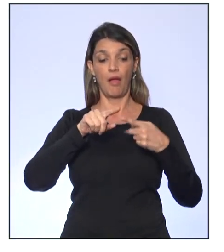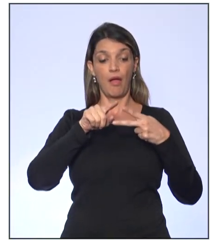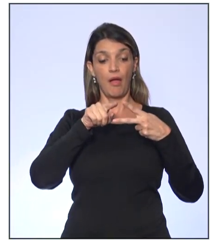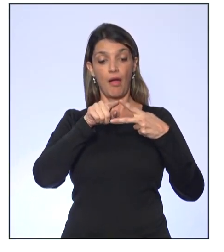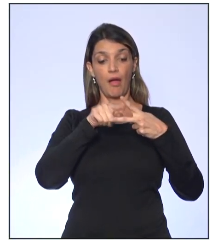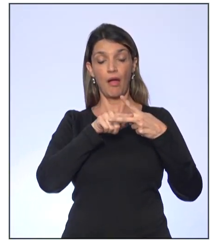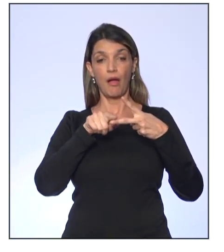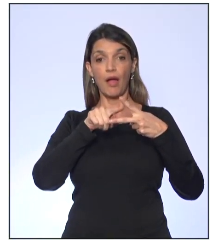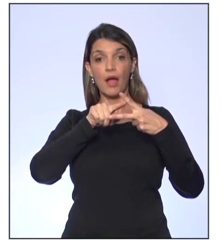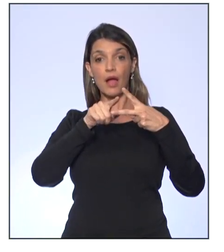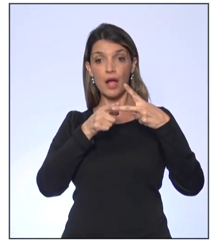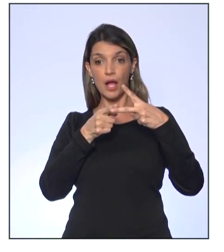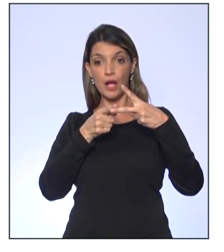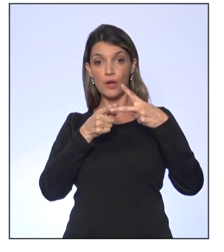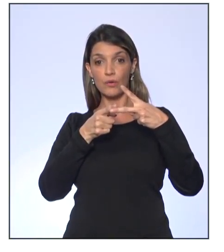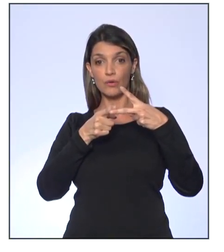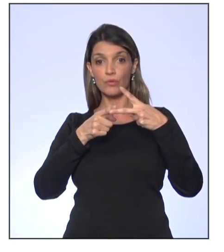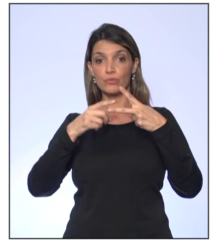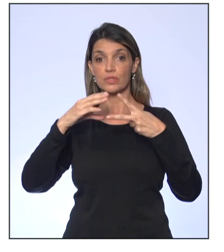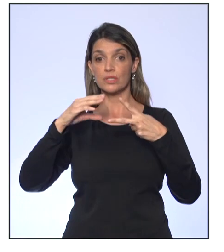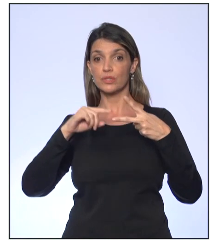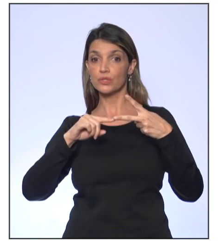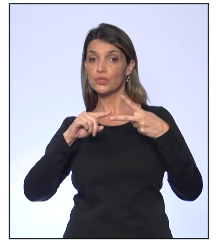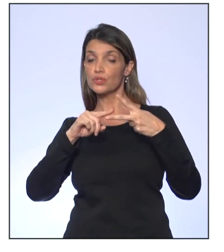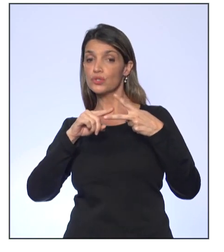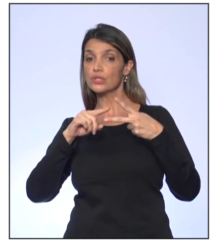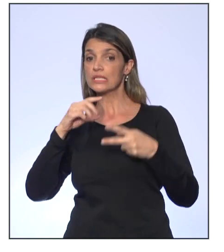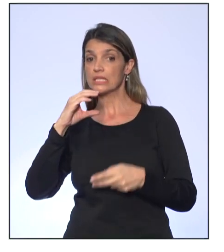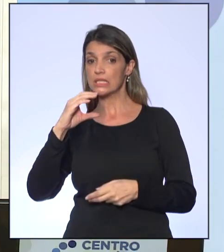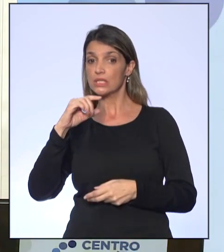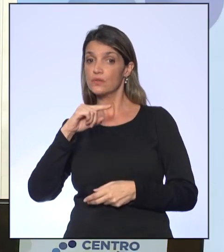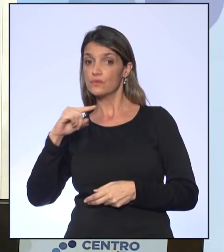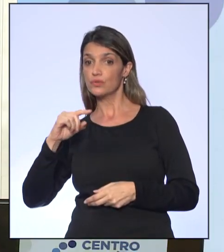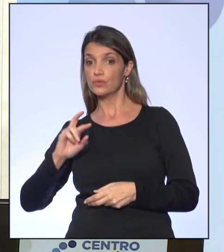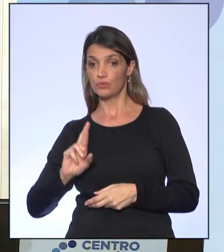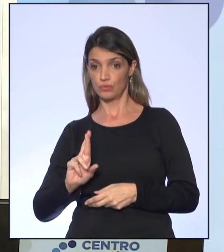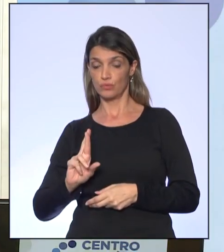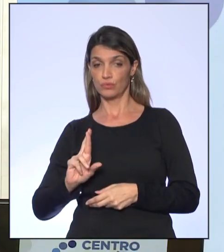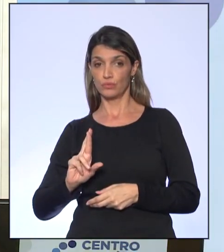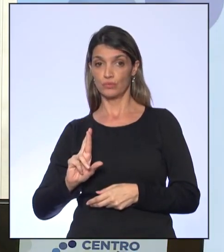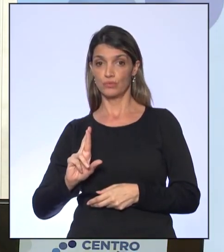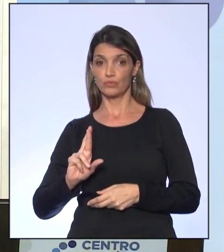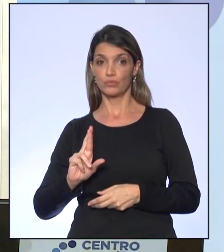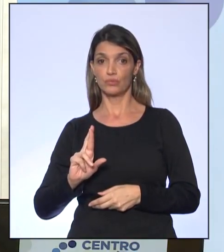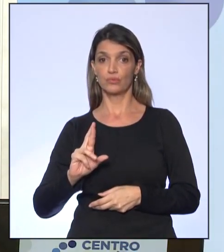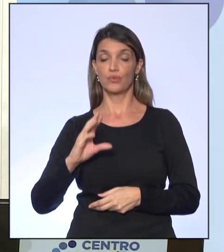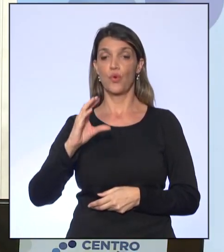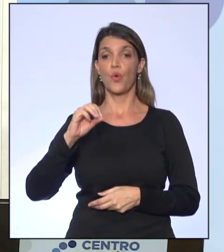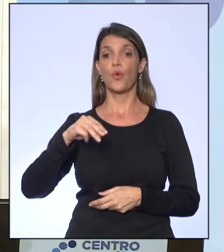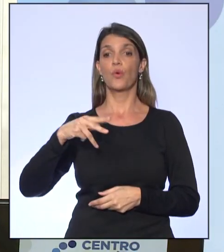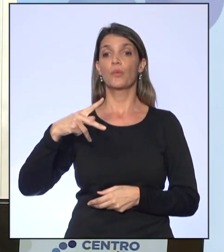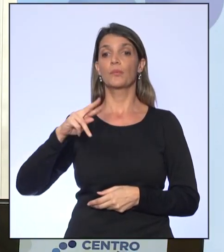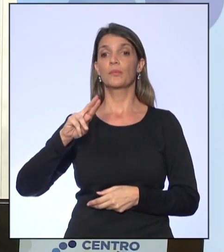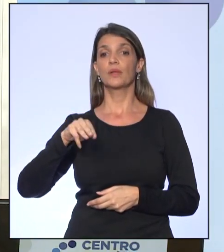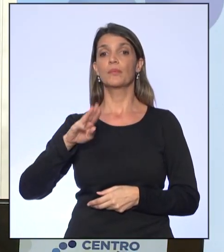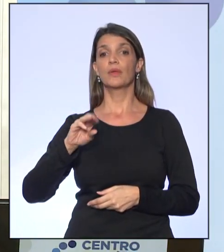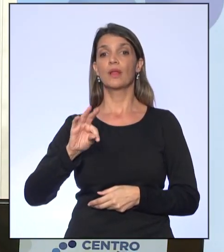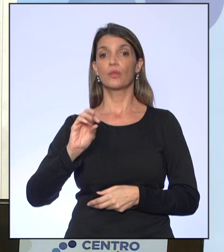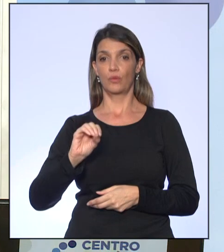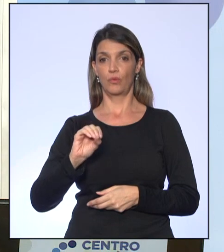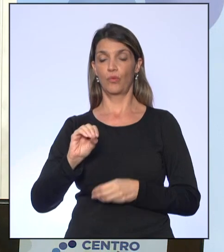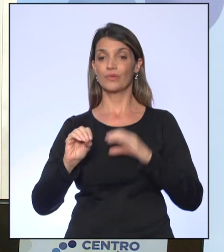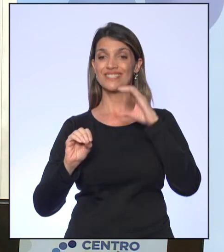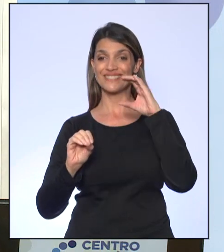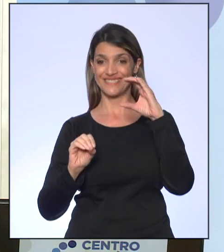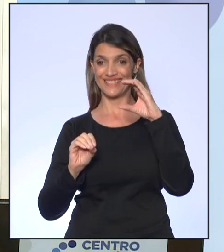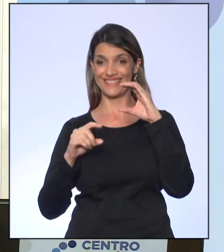é o meu comprimento de circunferência dividido pelo meu raio. O meu comprimento, eu já tinha falado para vocês,